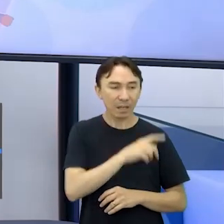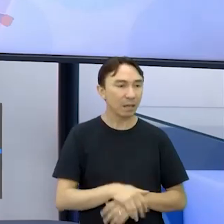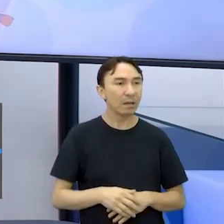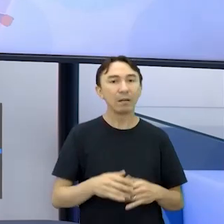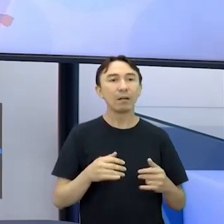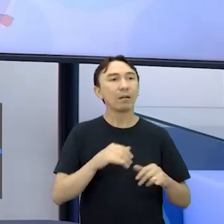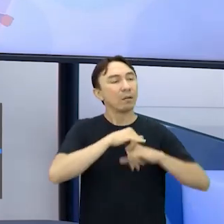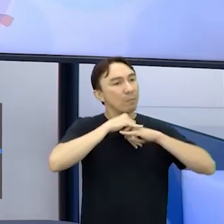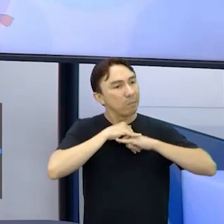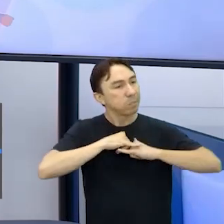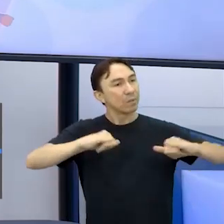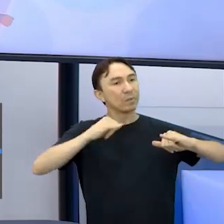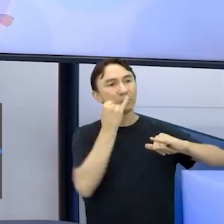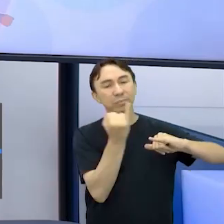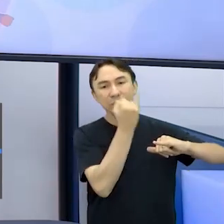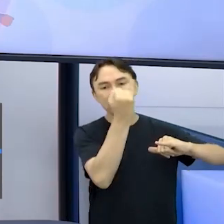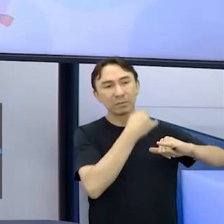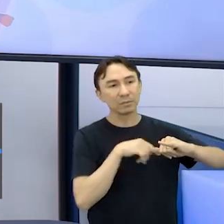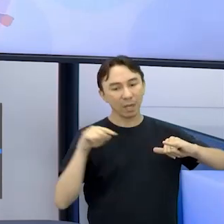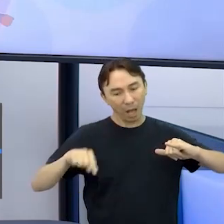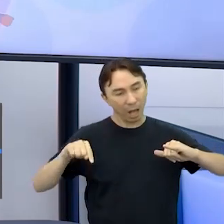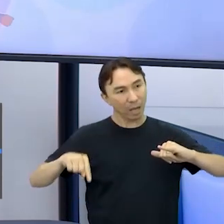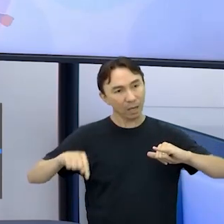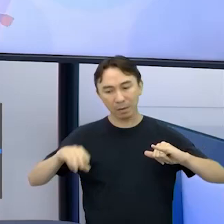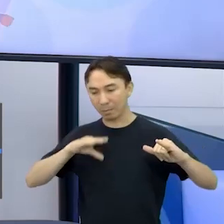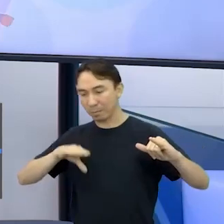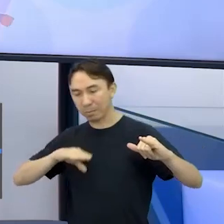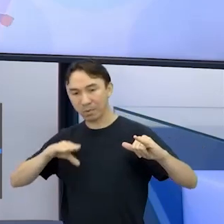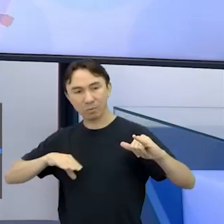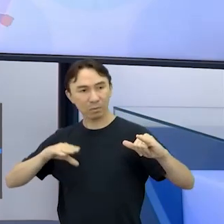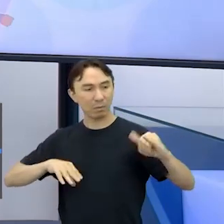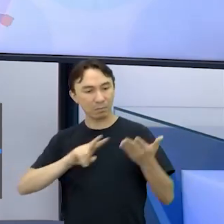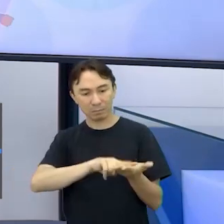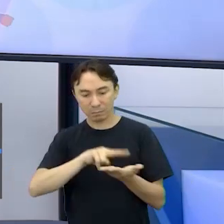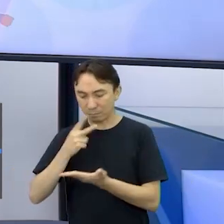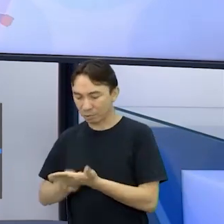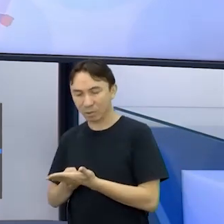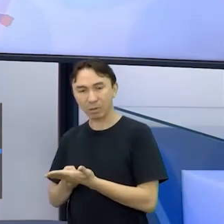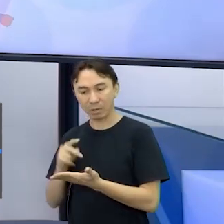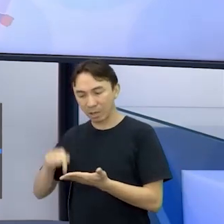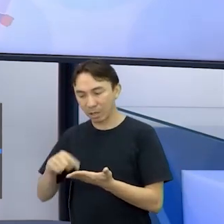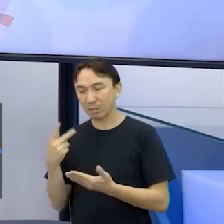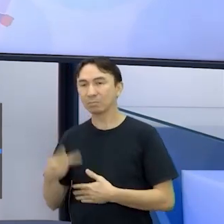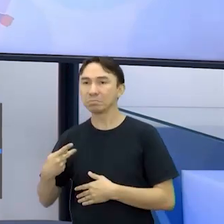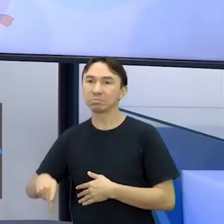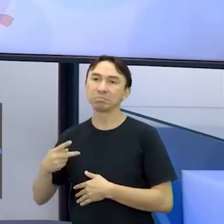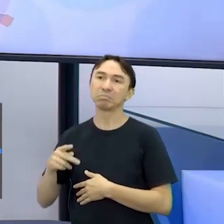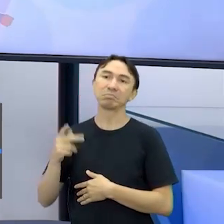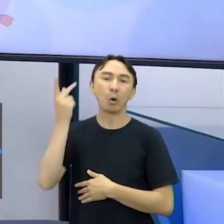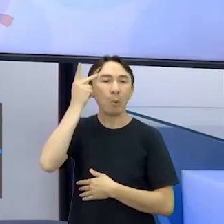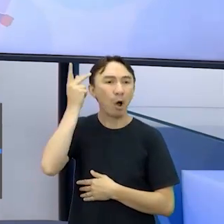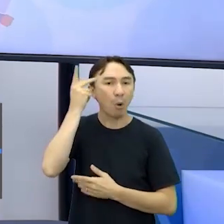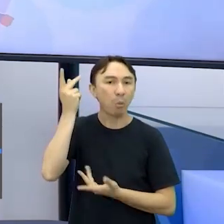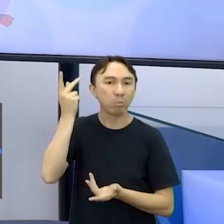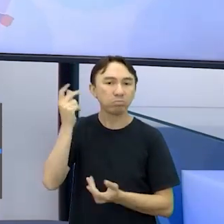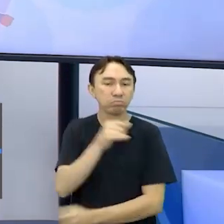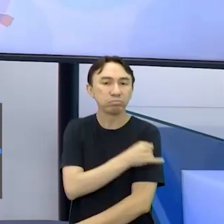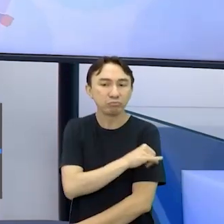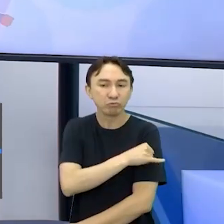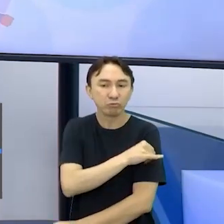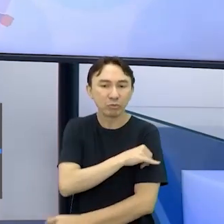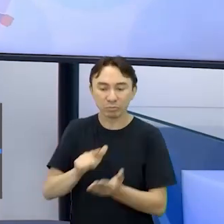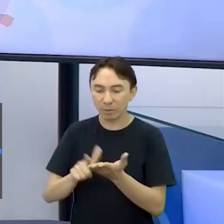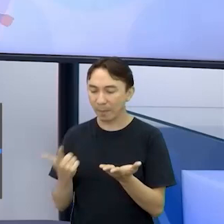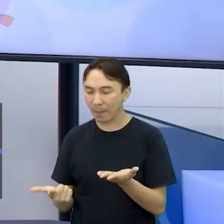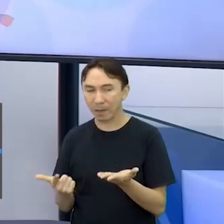essa notícia foi transposta para a língua portuguesa em um jornal aqui de São Paulo, do Rio de Janeiro, ou seja, como essa notícia saiu